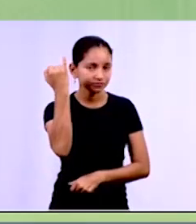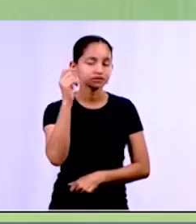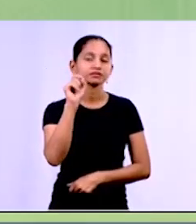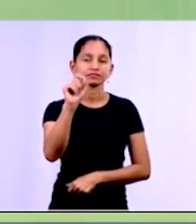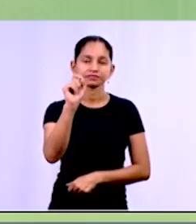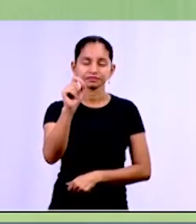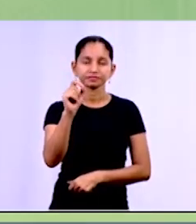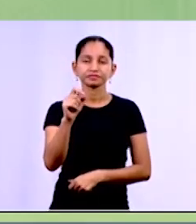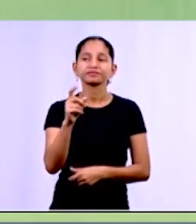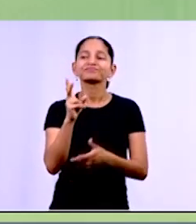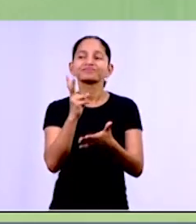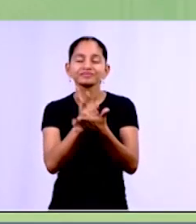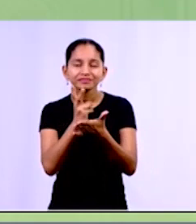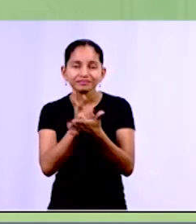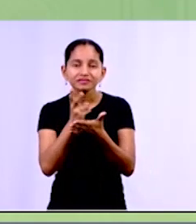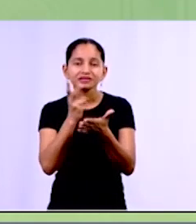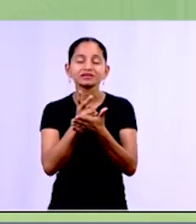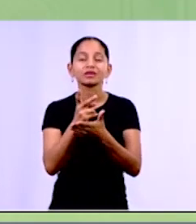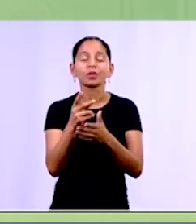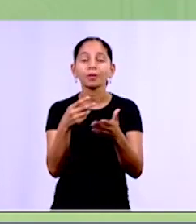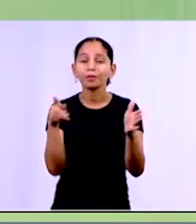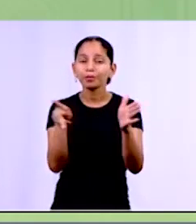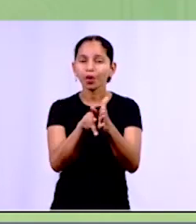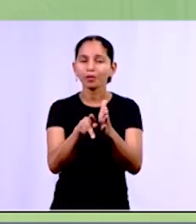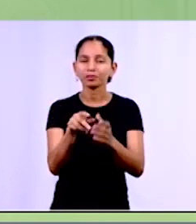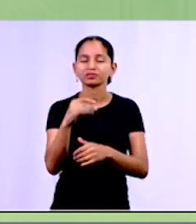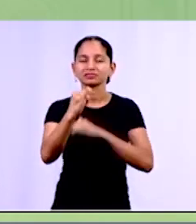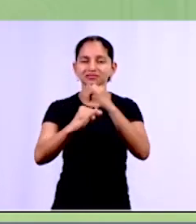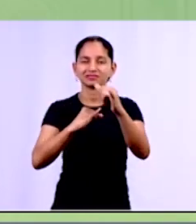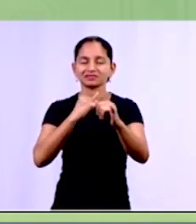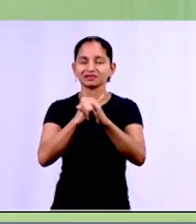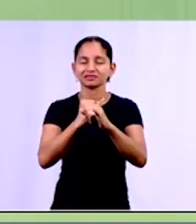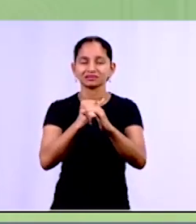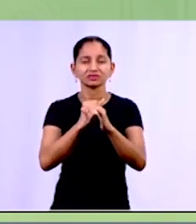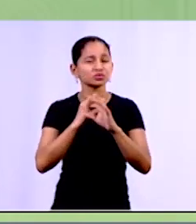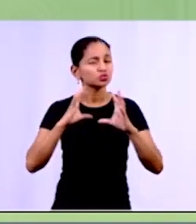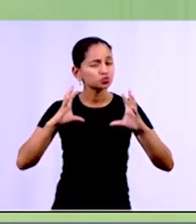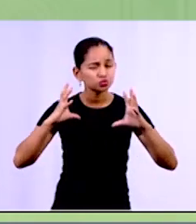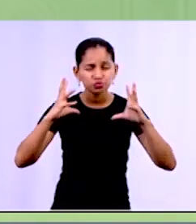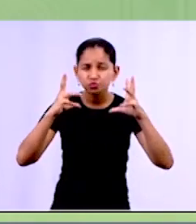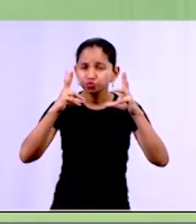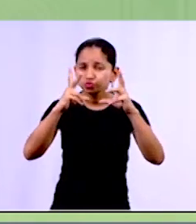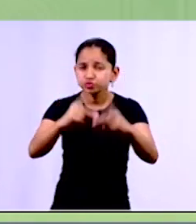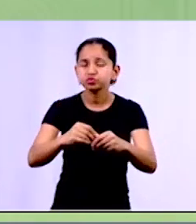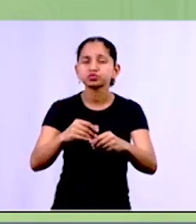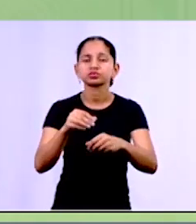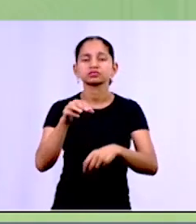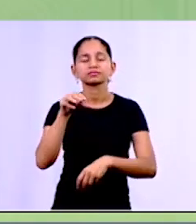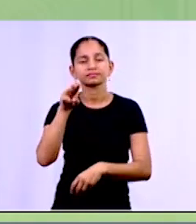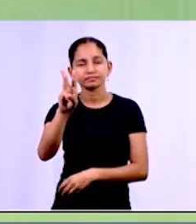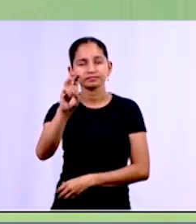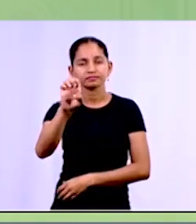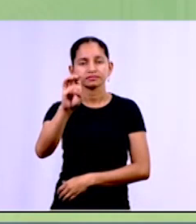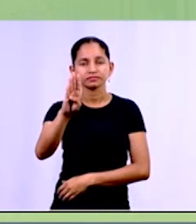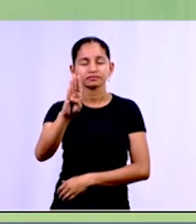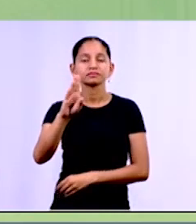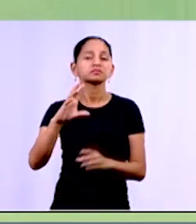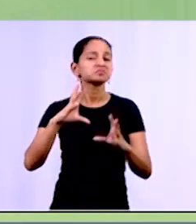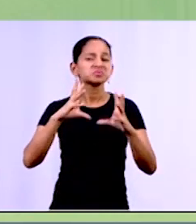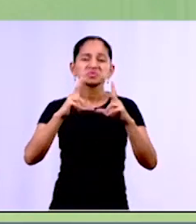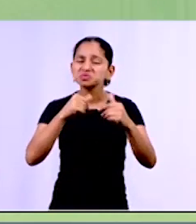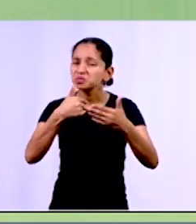aqui, servidor web, né? Toda página que você acessa na internet, todo